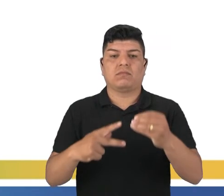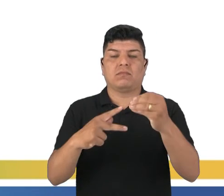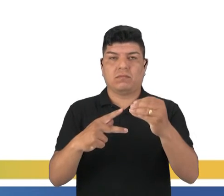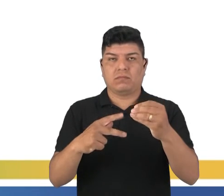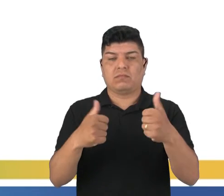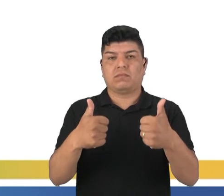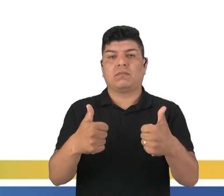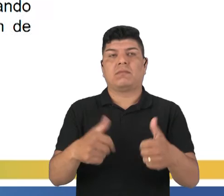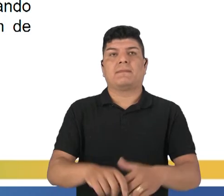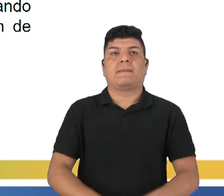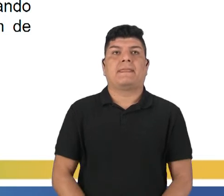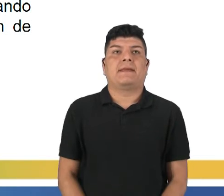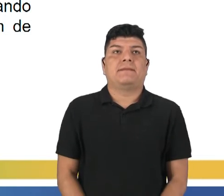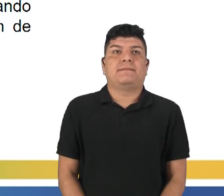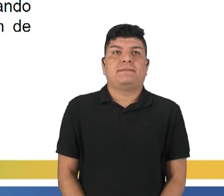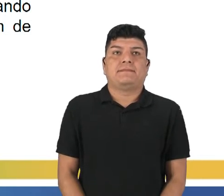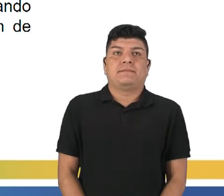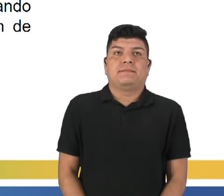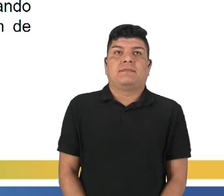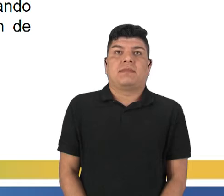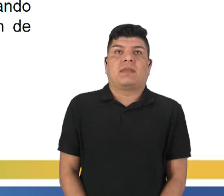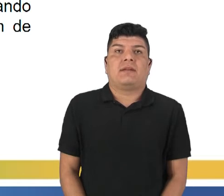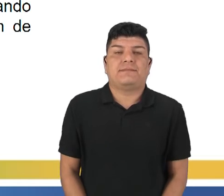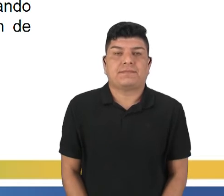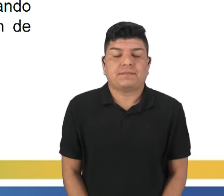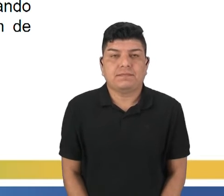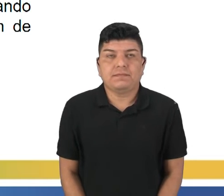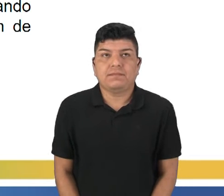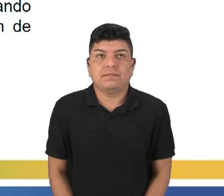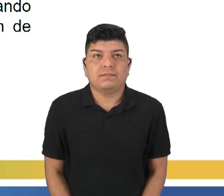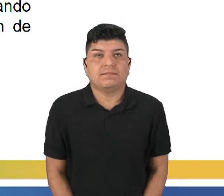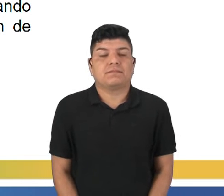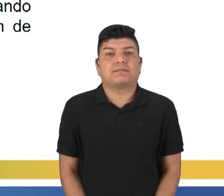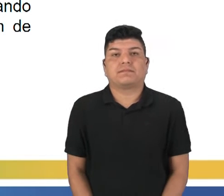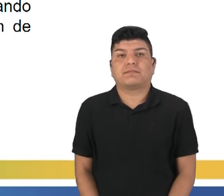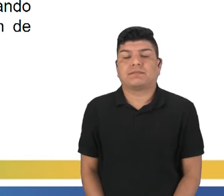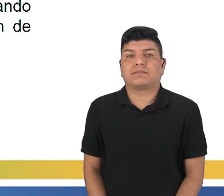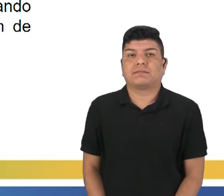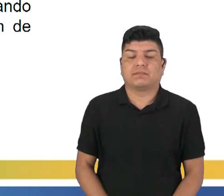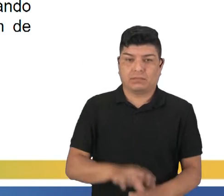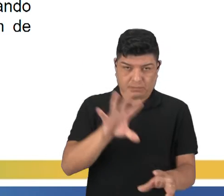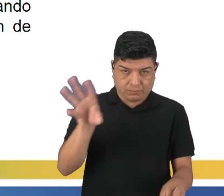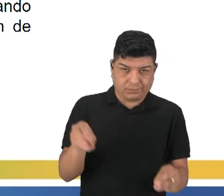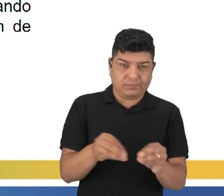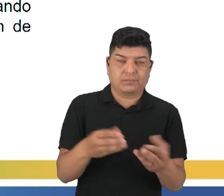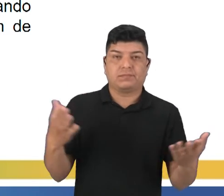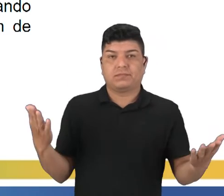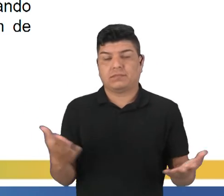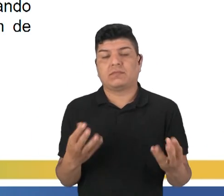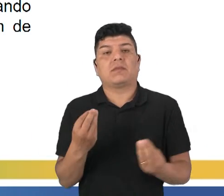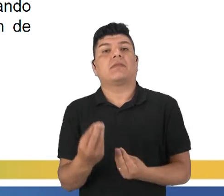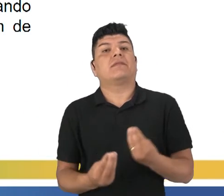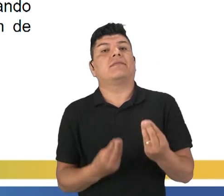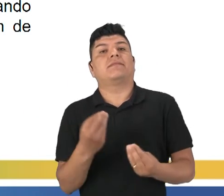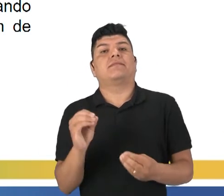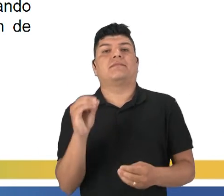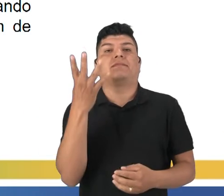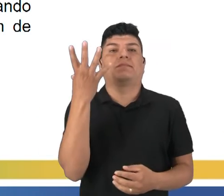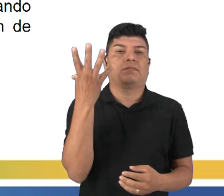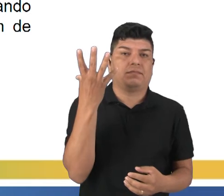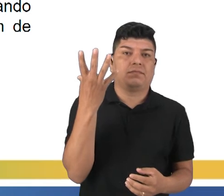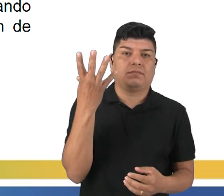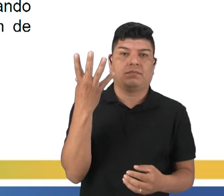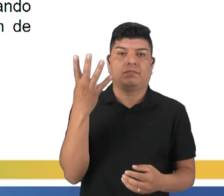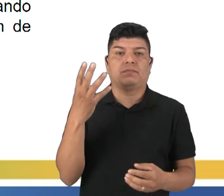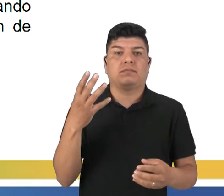proteínas, certo? Então, para resumir, como que ocorre, então, o processo de